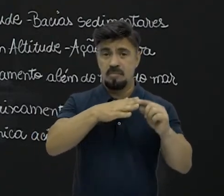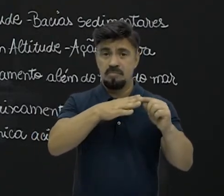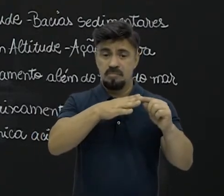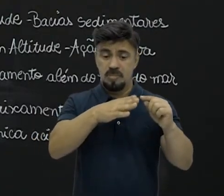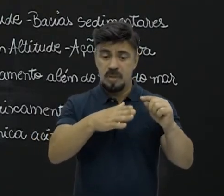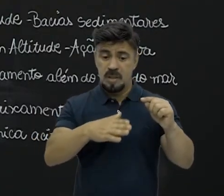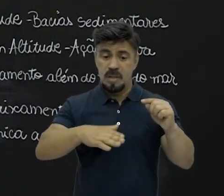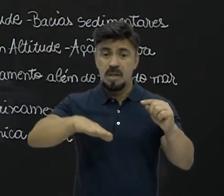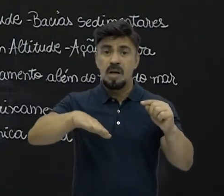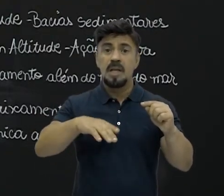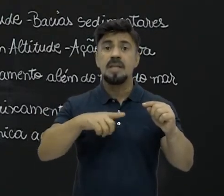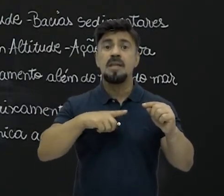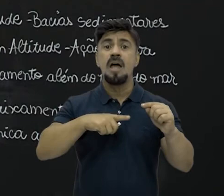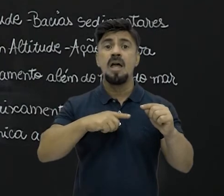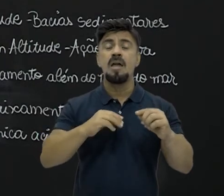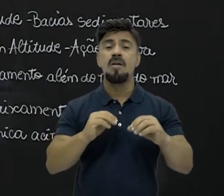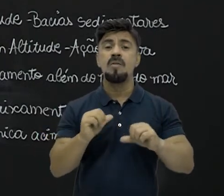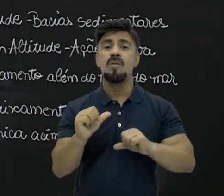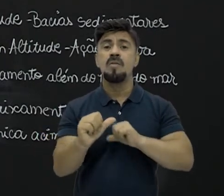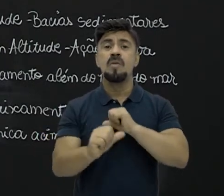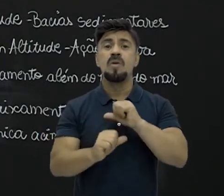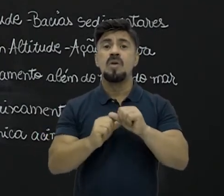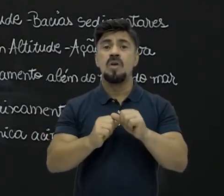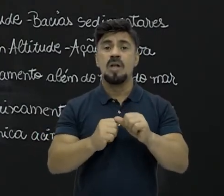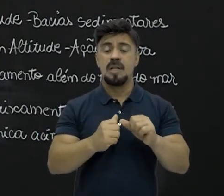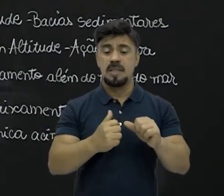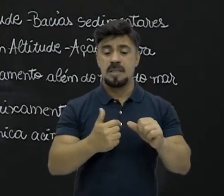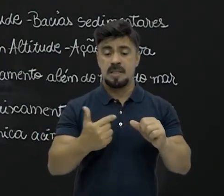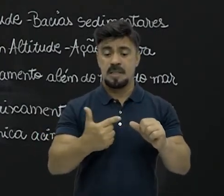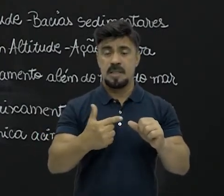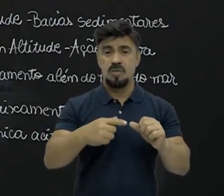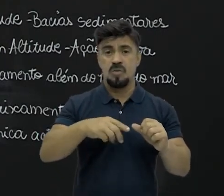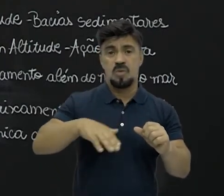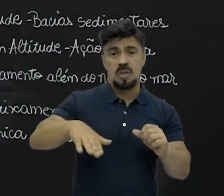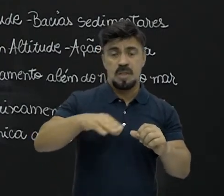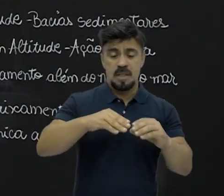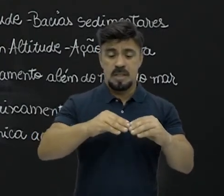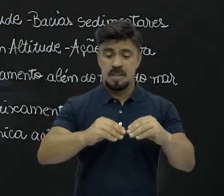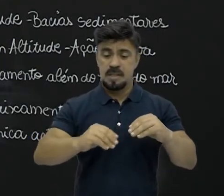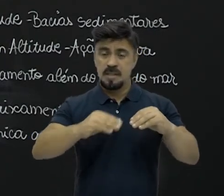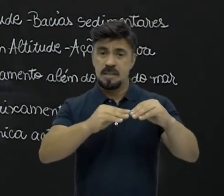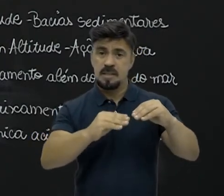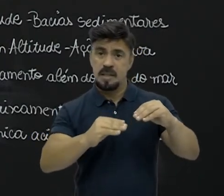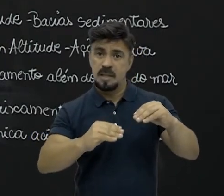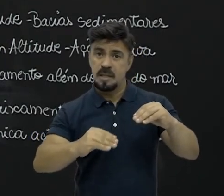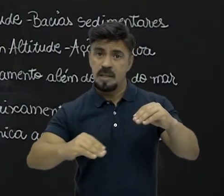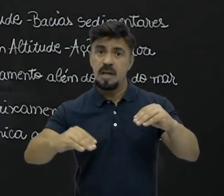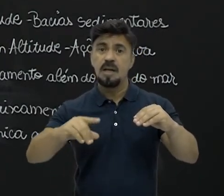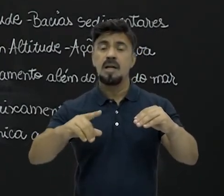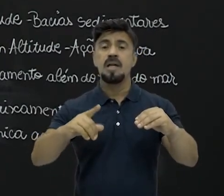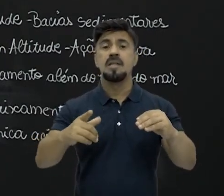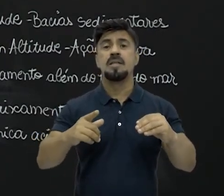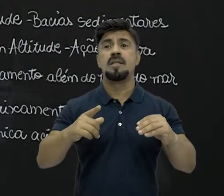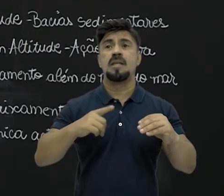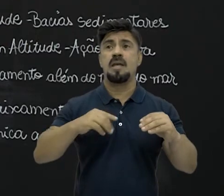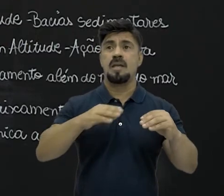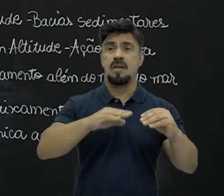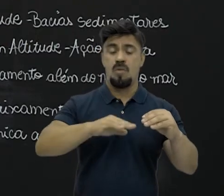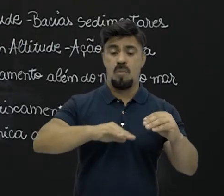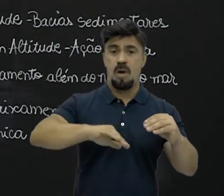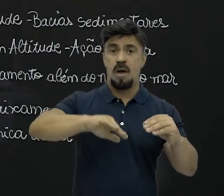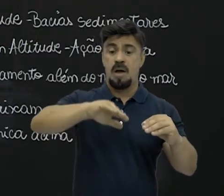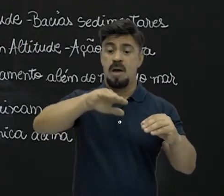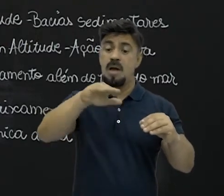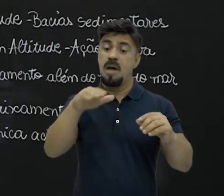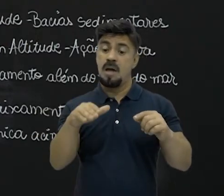vai ter o processo de sedimentação. Tá entendendo? Agora, quando nós temos uma elevação,